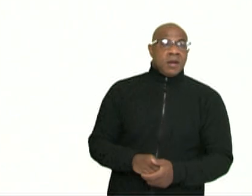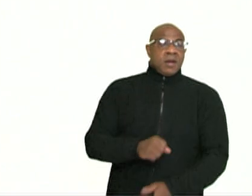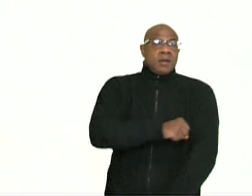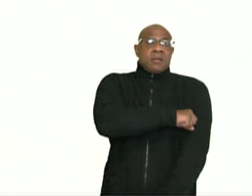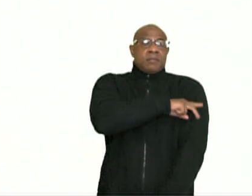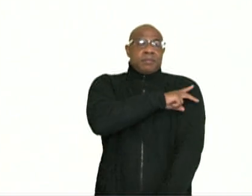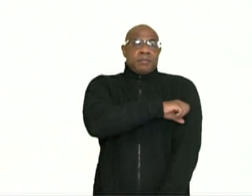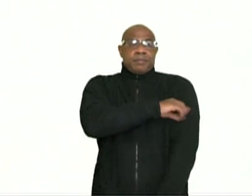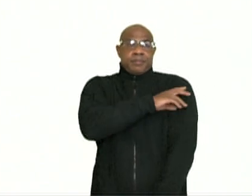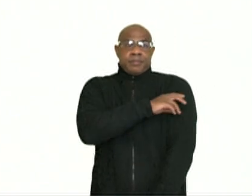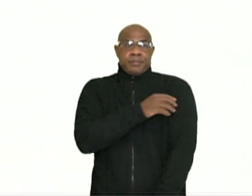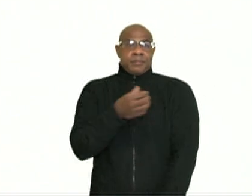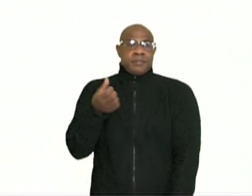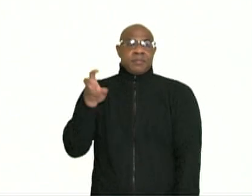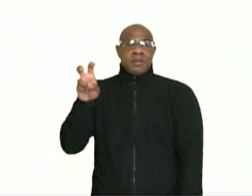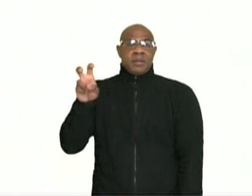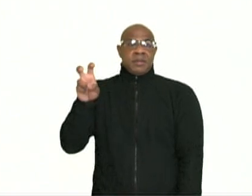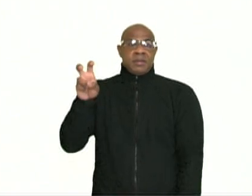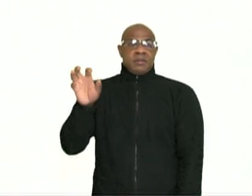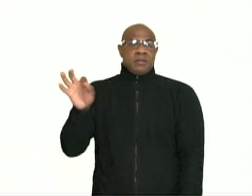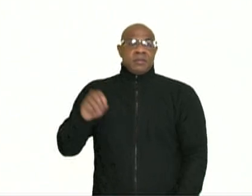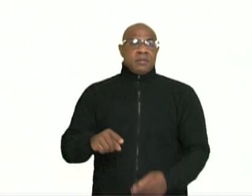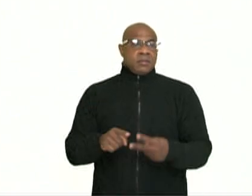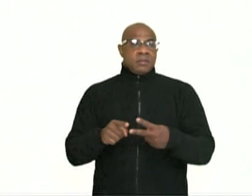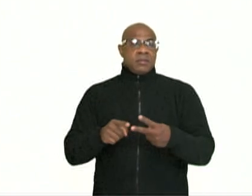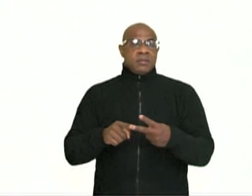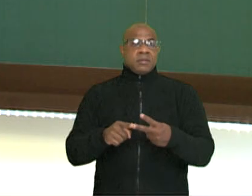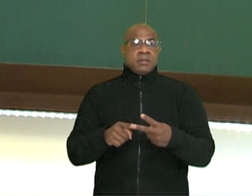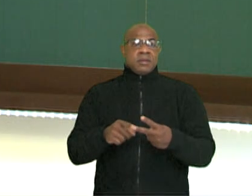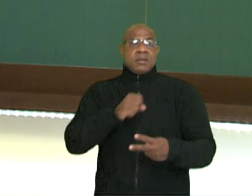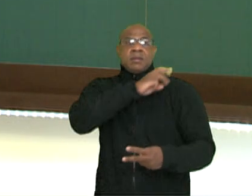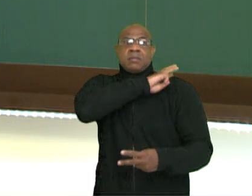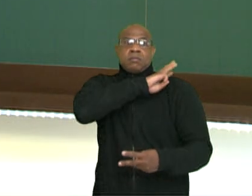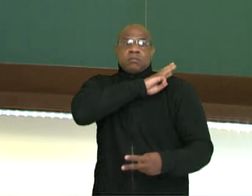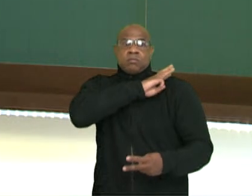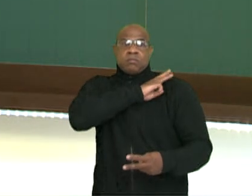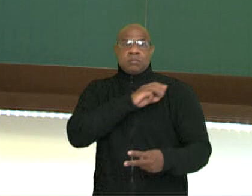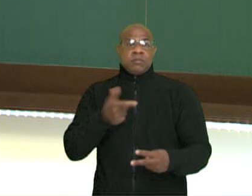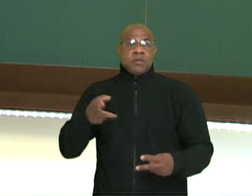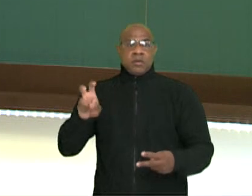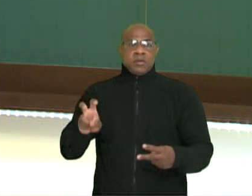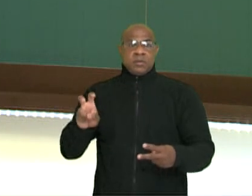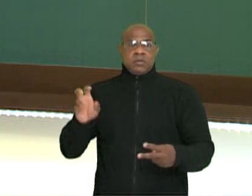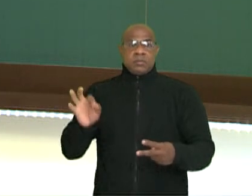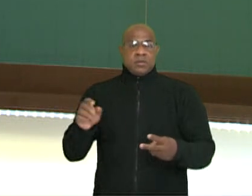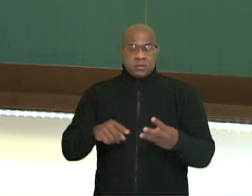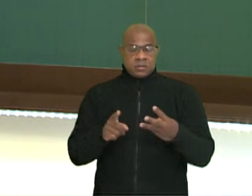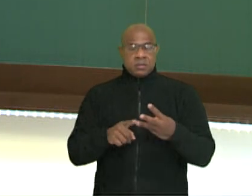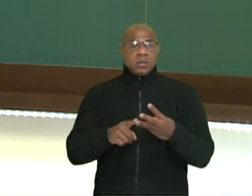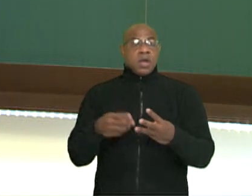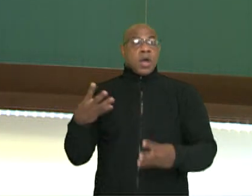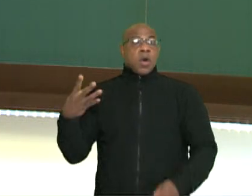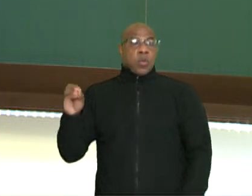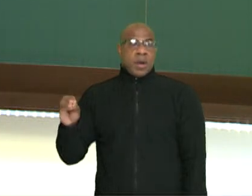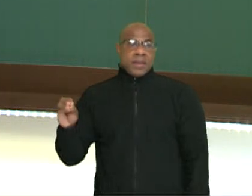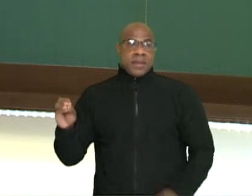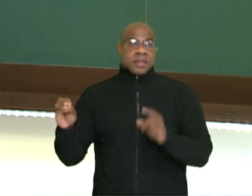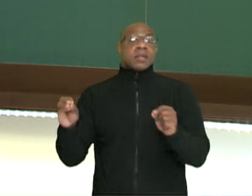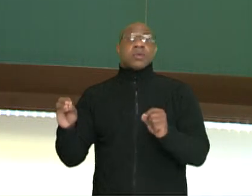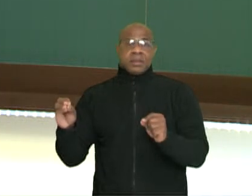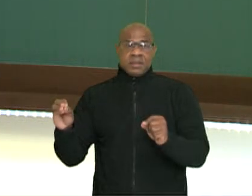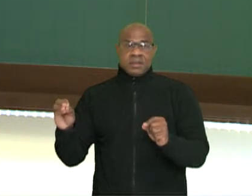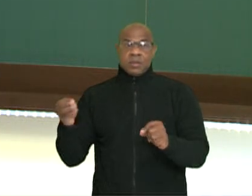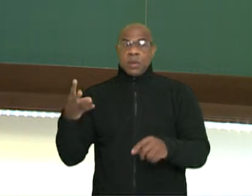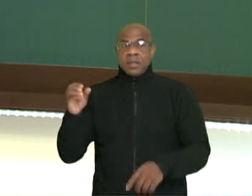25% tem médio, 40% dos funcionários tem o ensino superior e 30% tem pós-graduação. Você